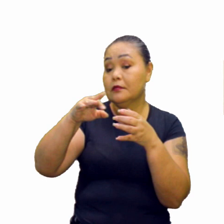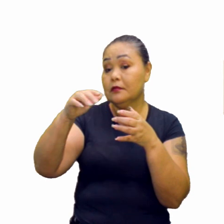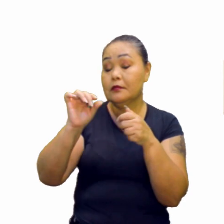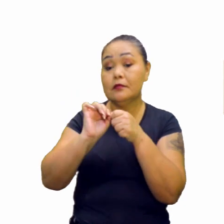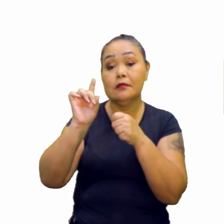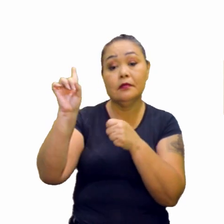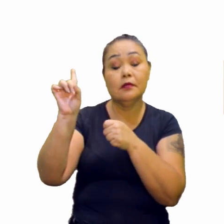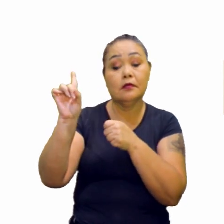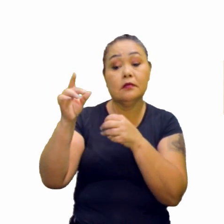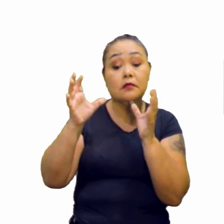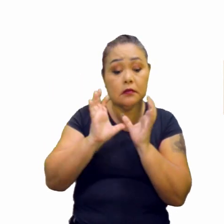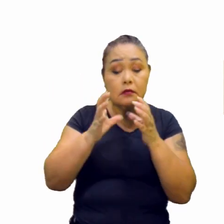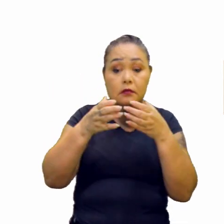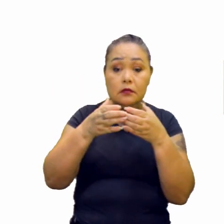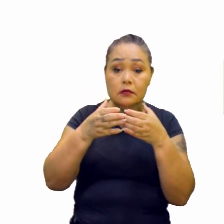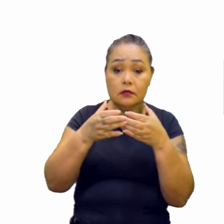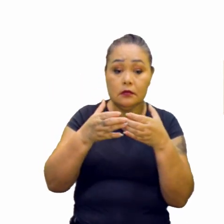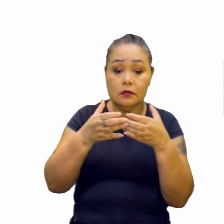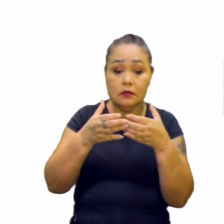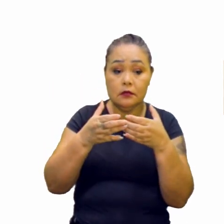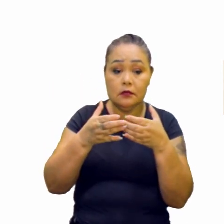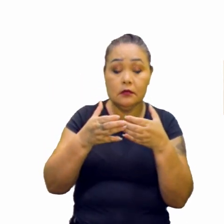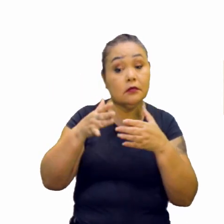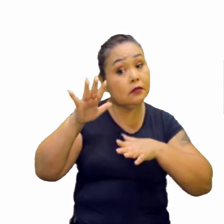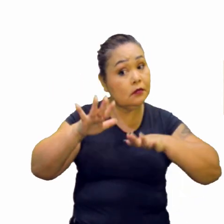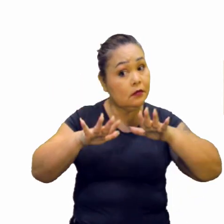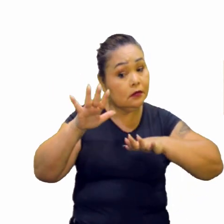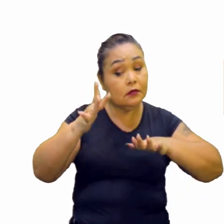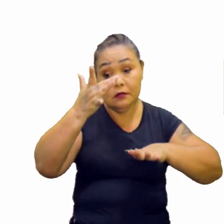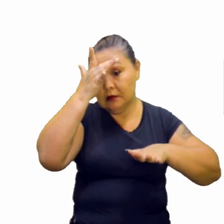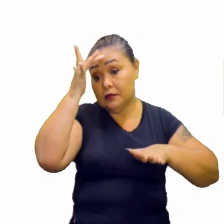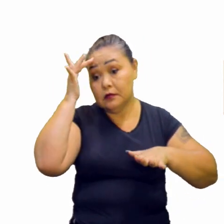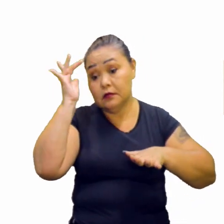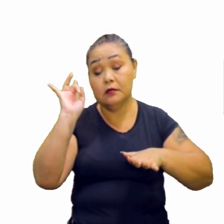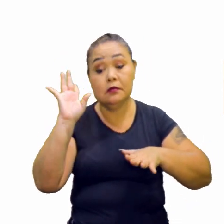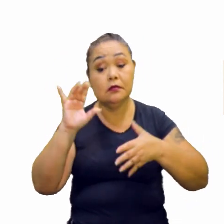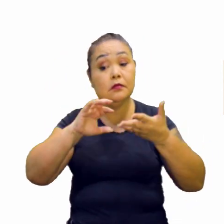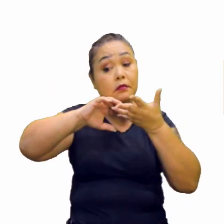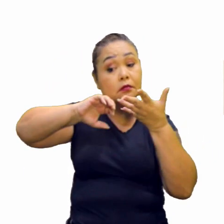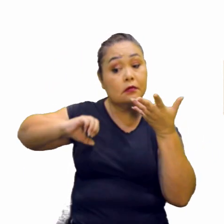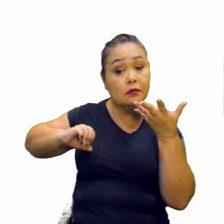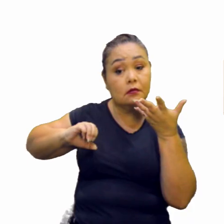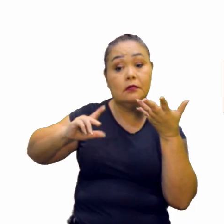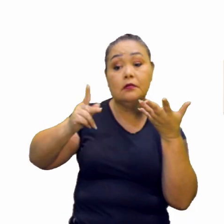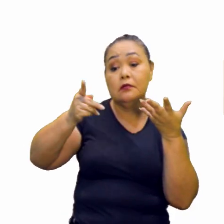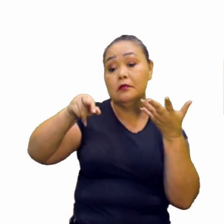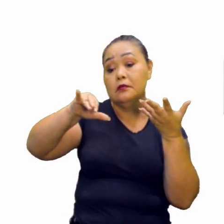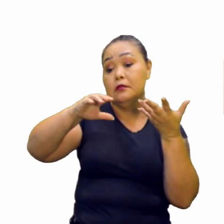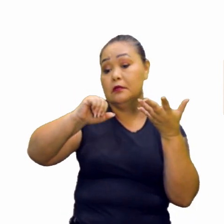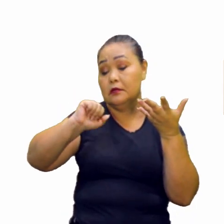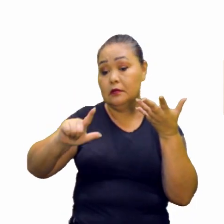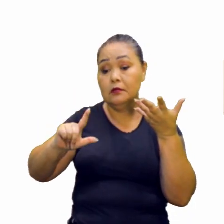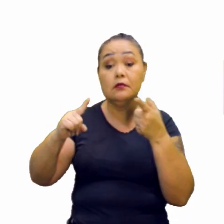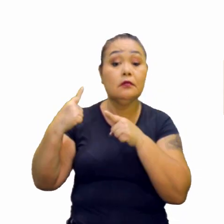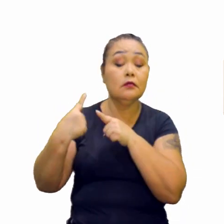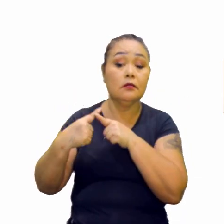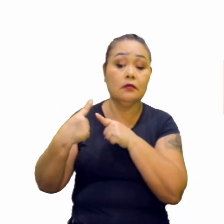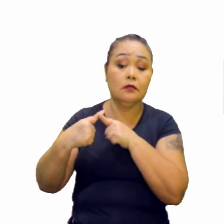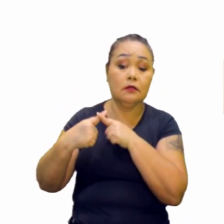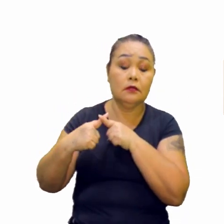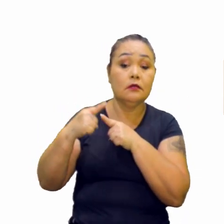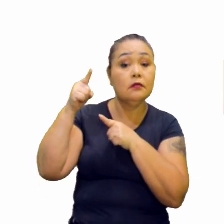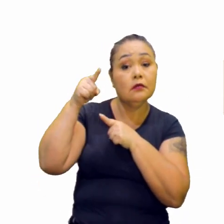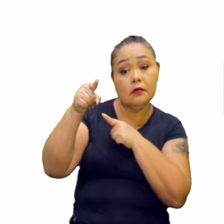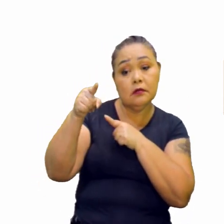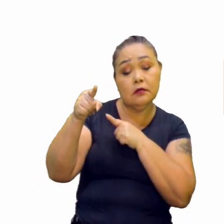conjunto de operações, muitas vezes as pessoas falam que é supressão parcial. Por que supressão parcial? porque você